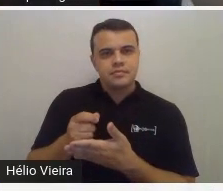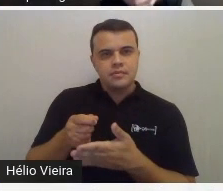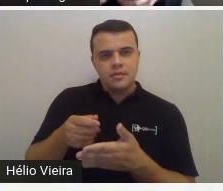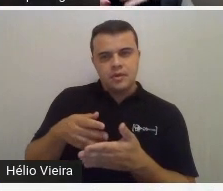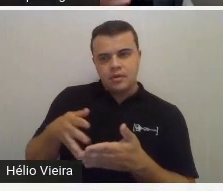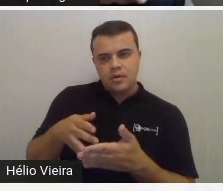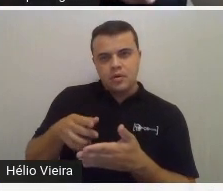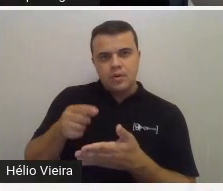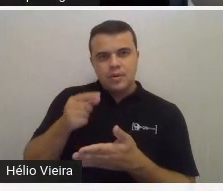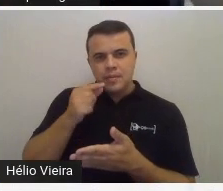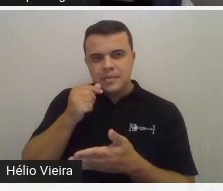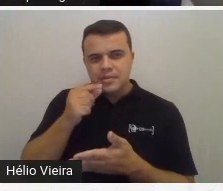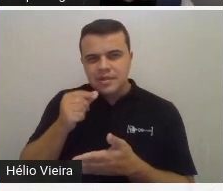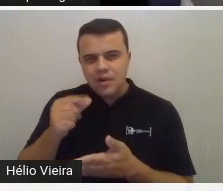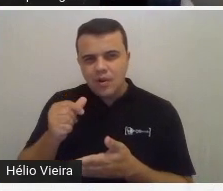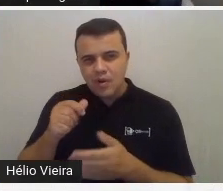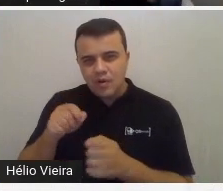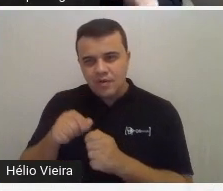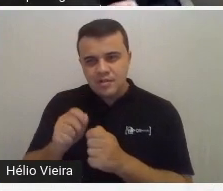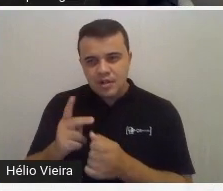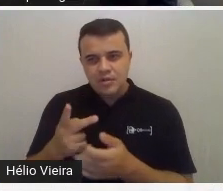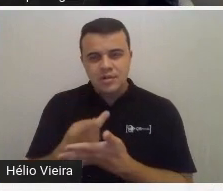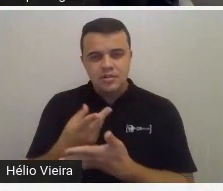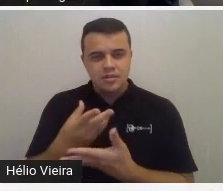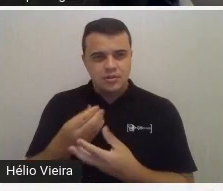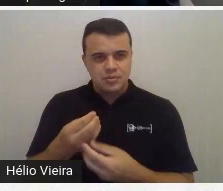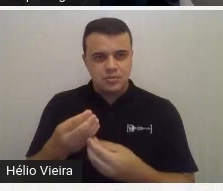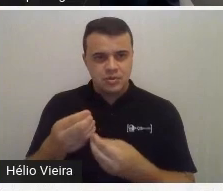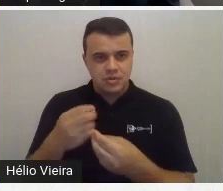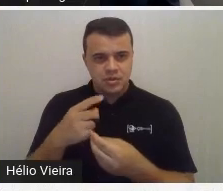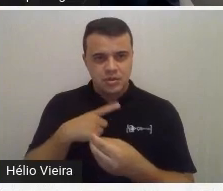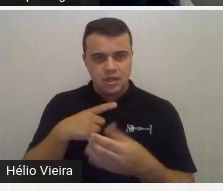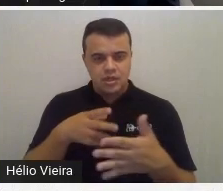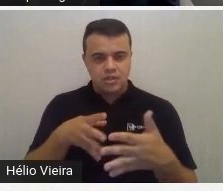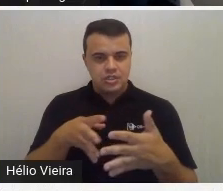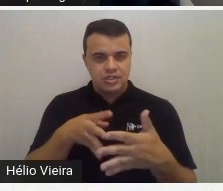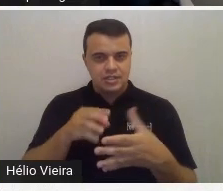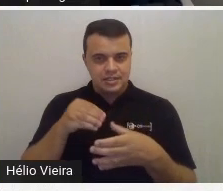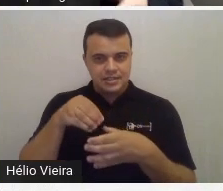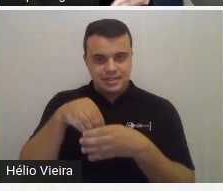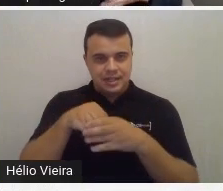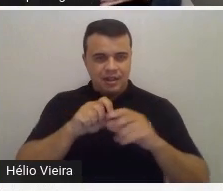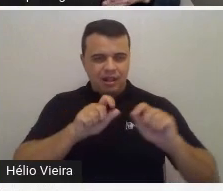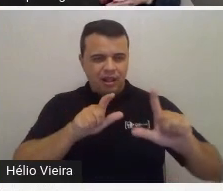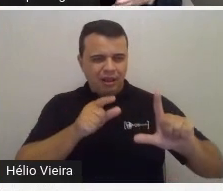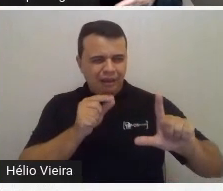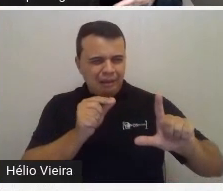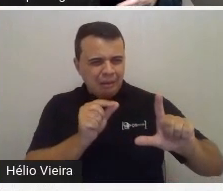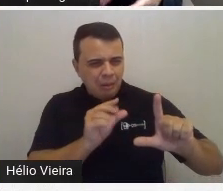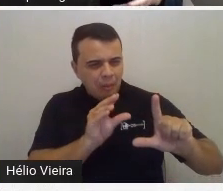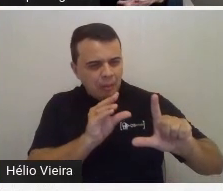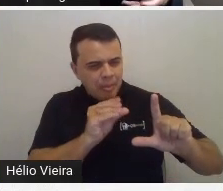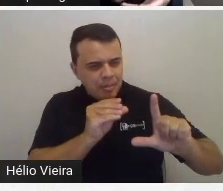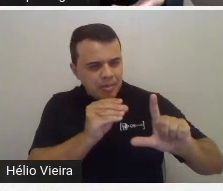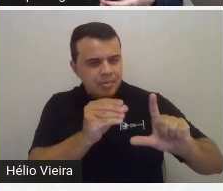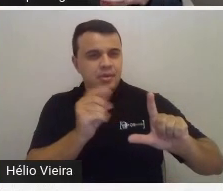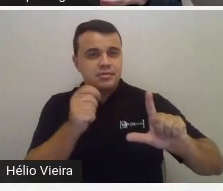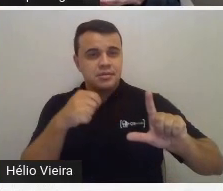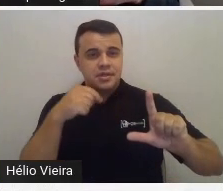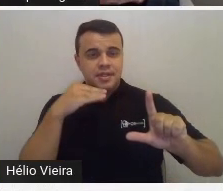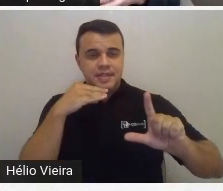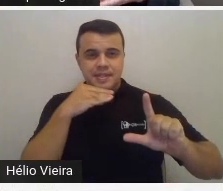um pincel muito grosseiro que formava grandes camadas de tinta na tela. Então, é uma ideia também que vem